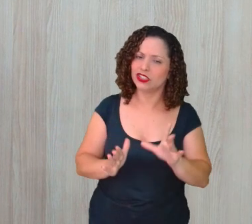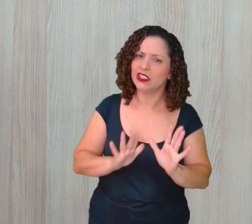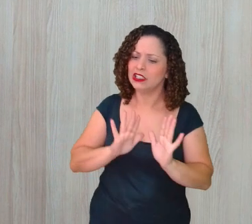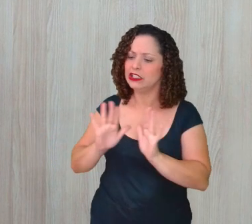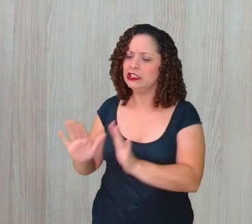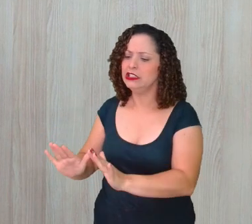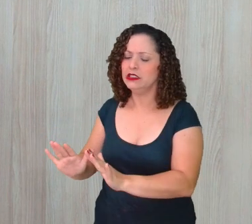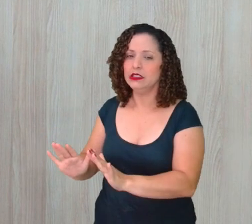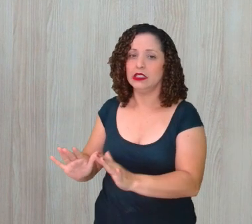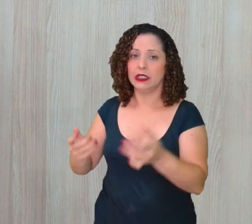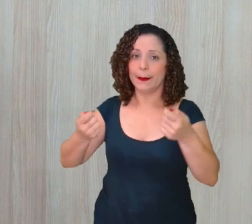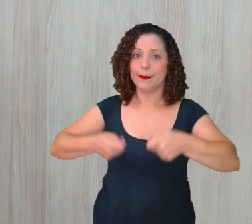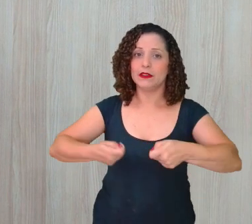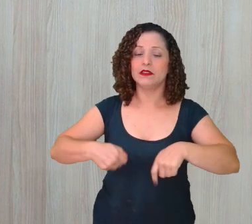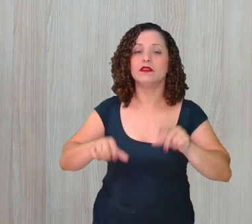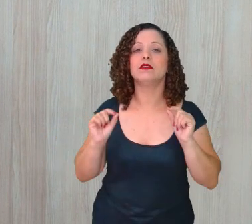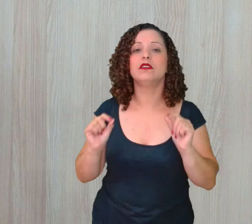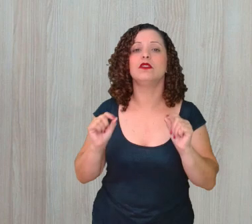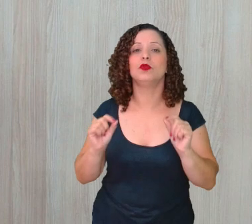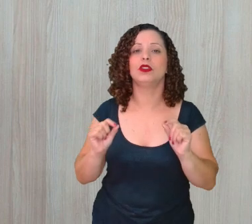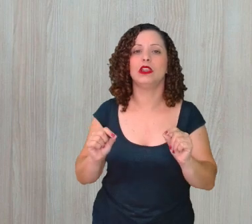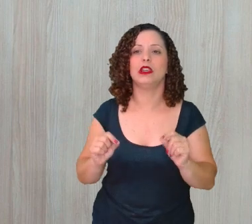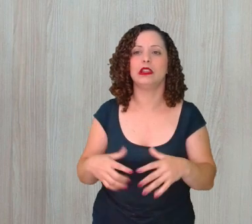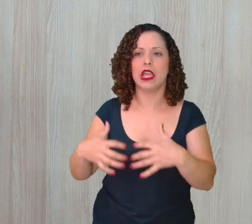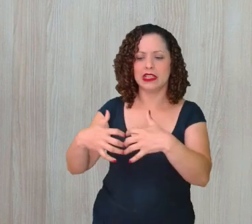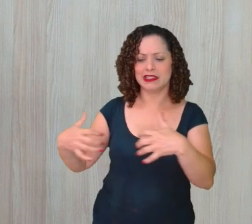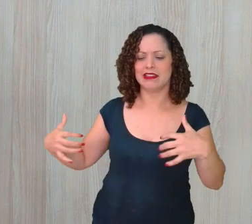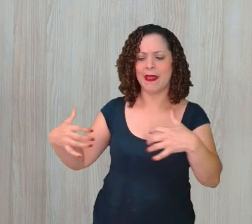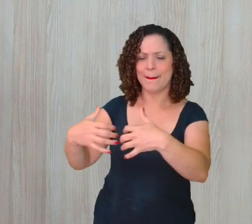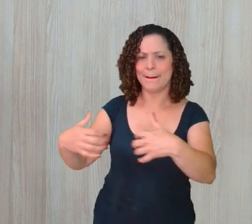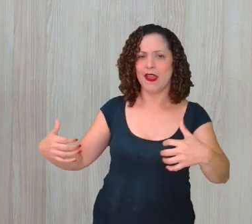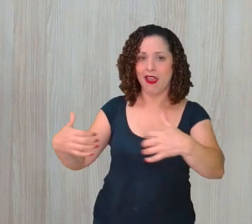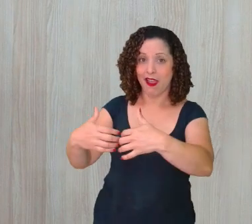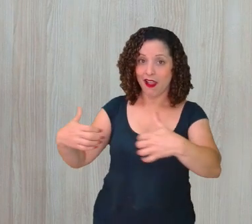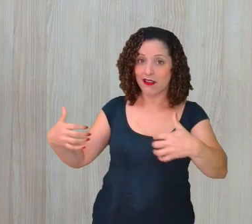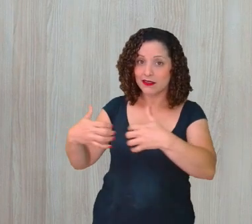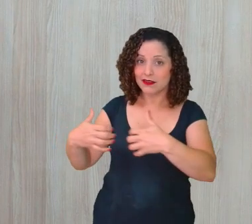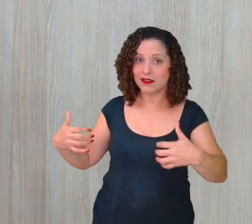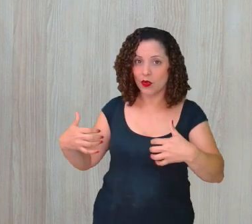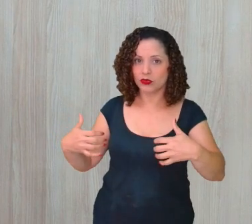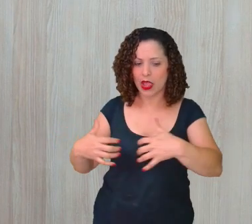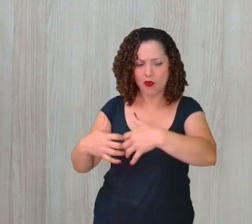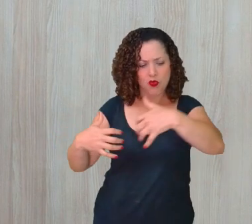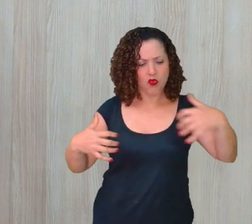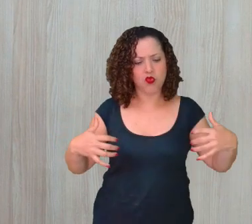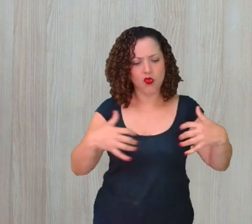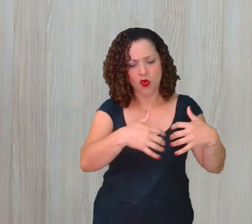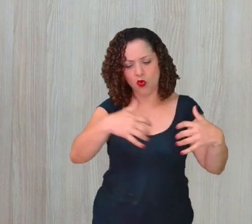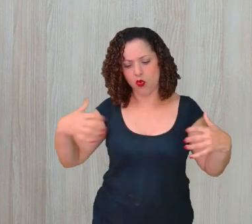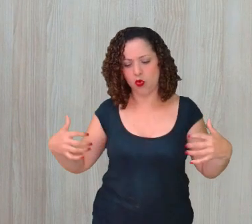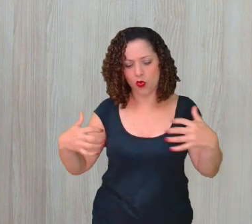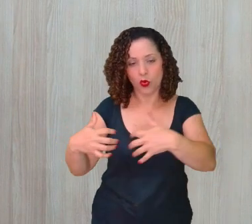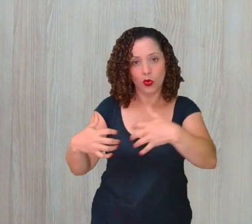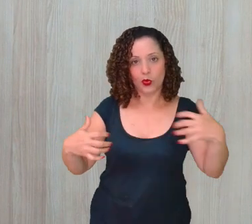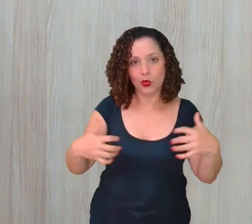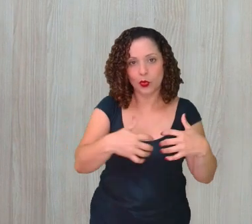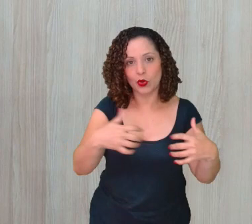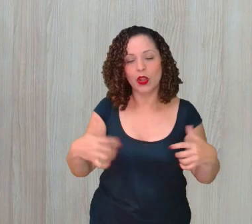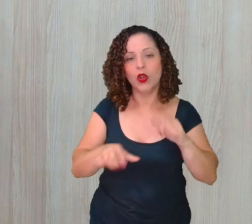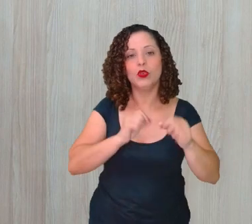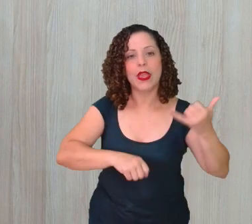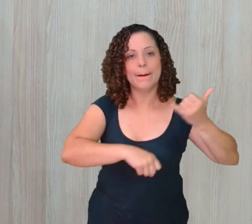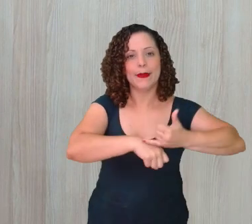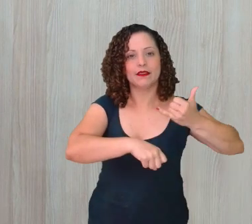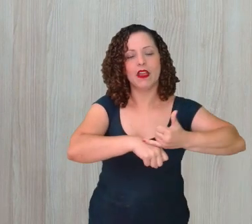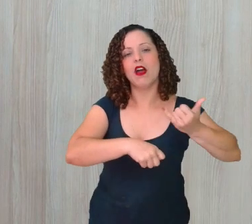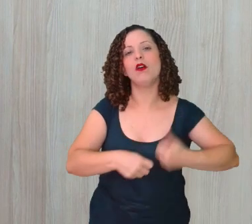importante que a gente faça uma separação, né? Uma divisão seletiva desse material, o que é metal, o que é